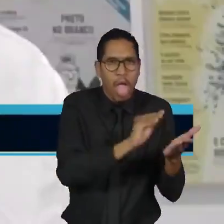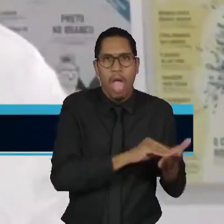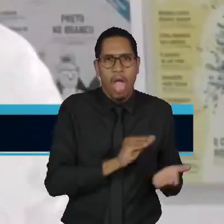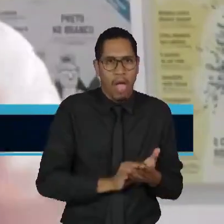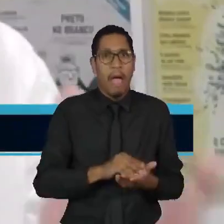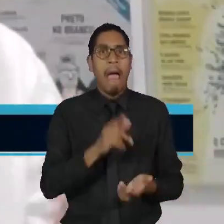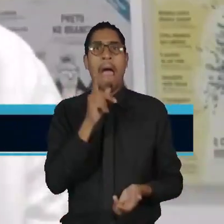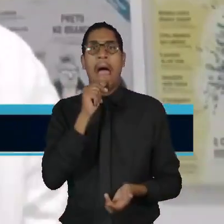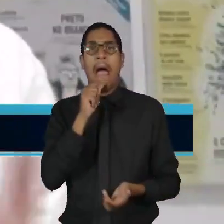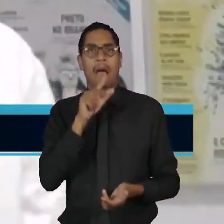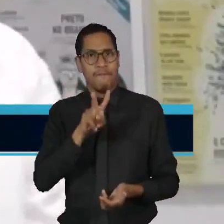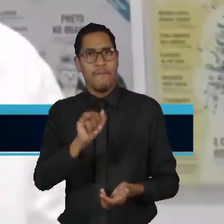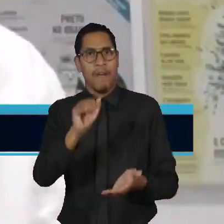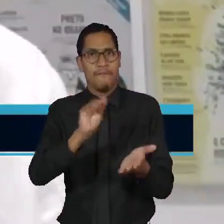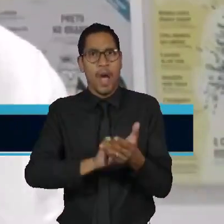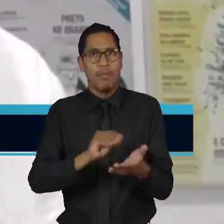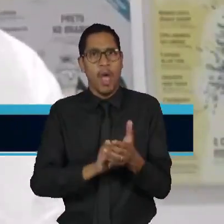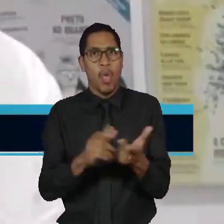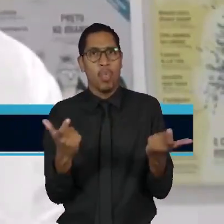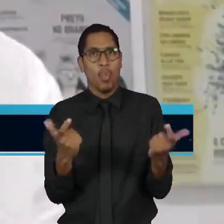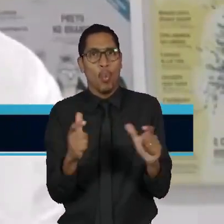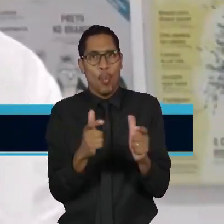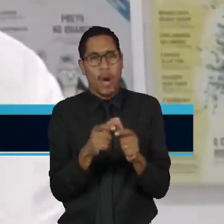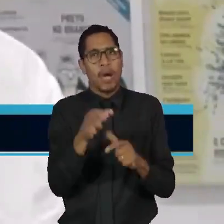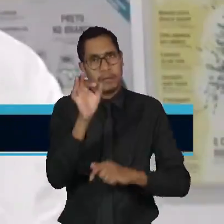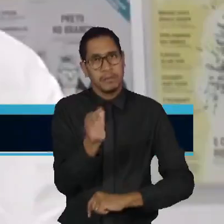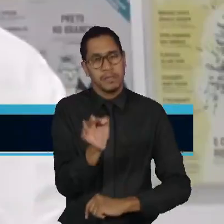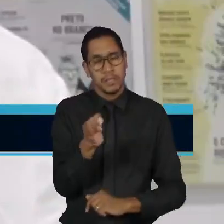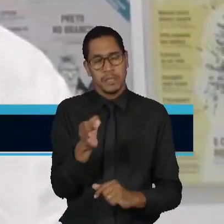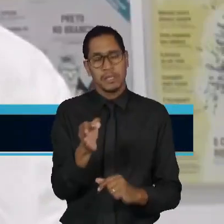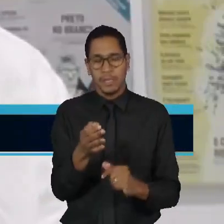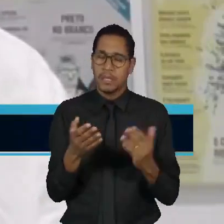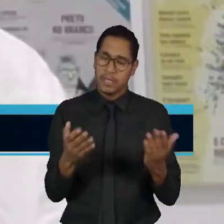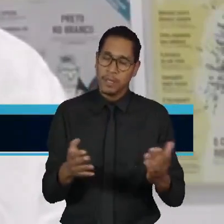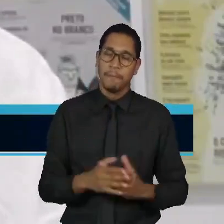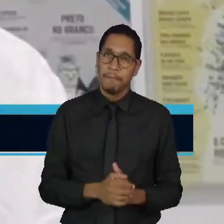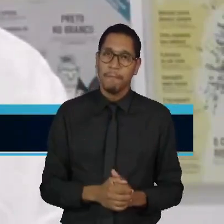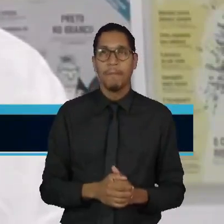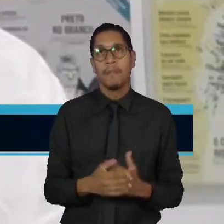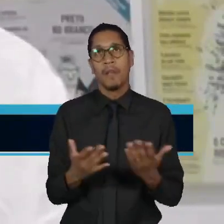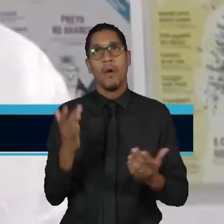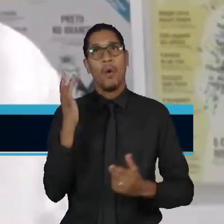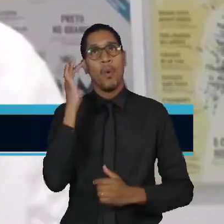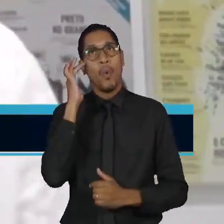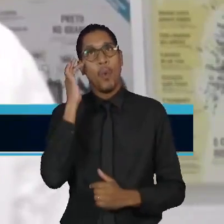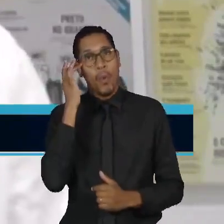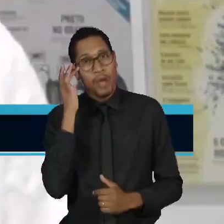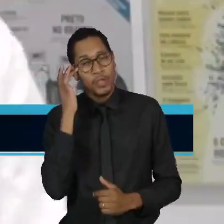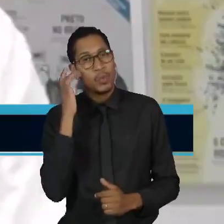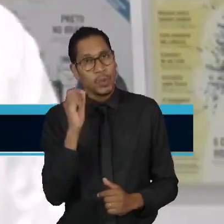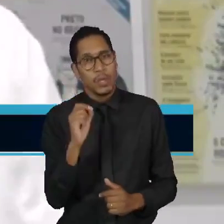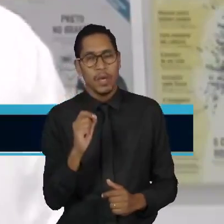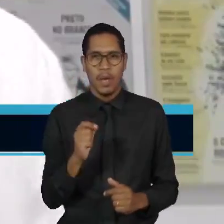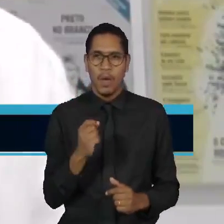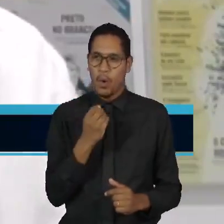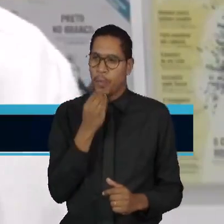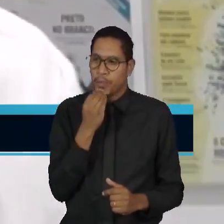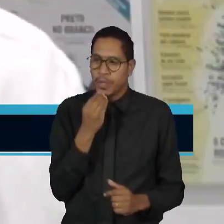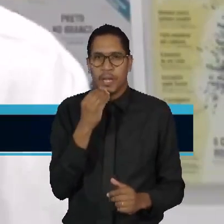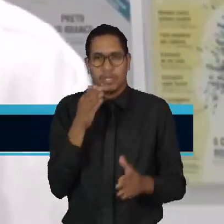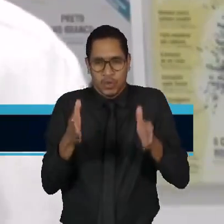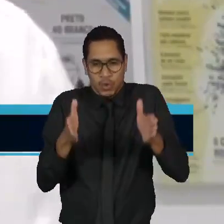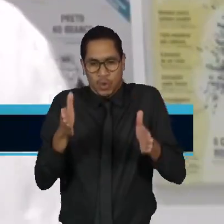E existe, na verdade, dada a emergência climática, eu acho, um bom momento político para que isso